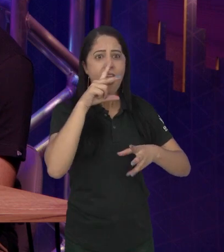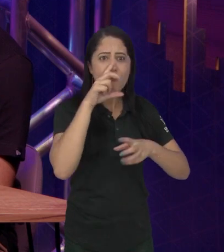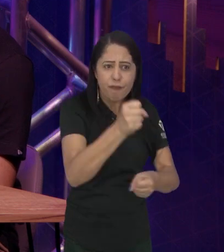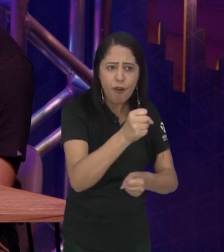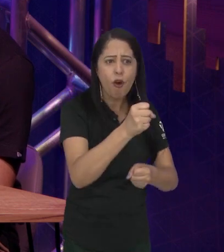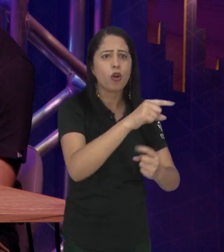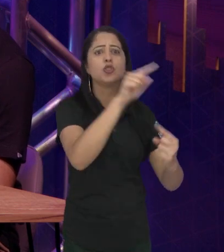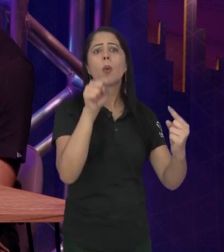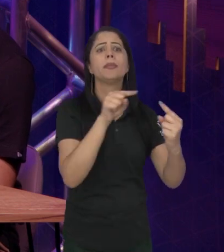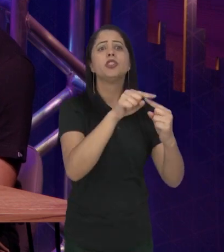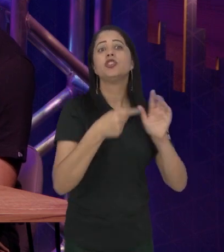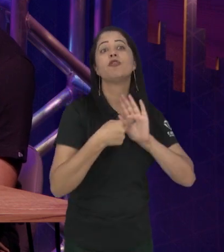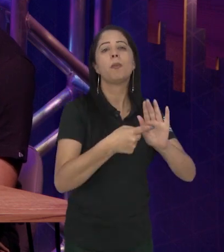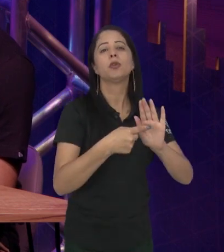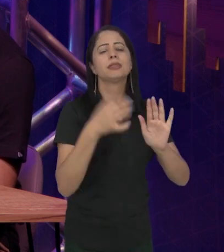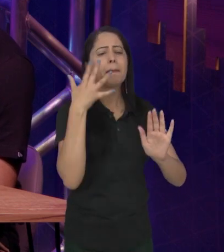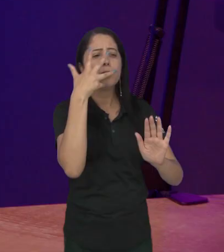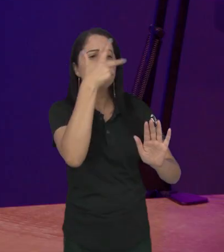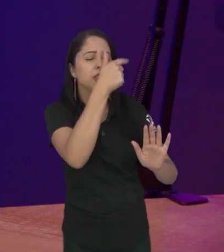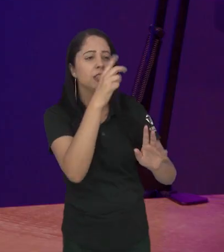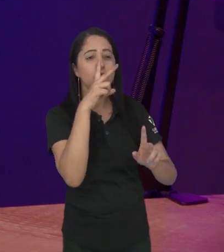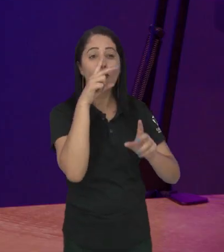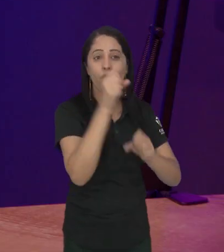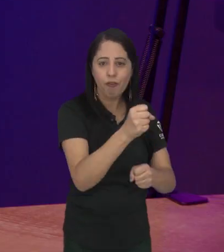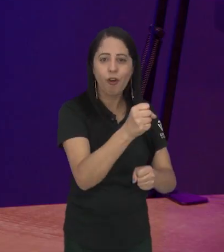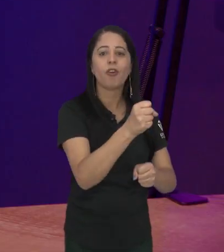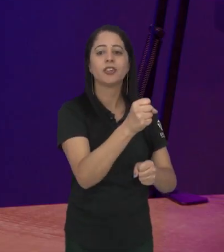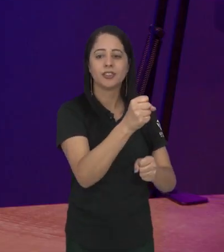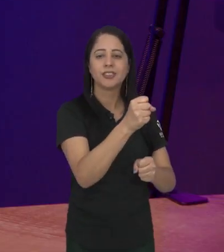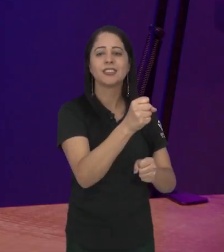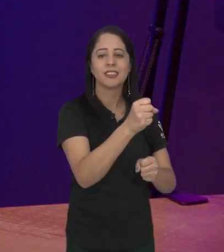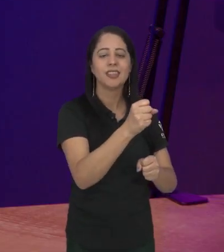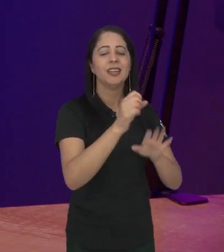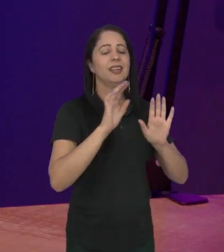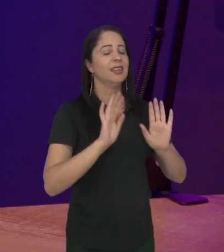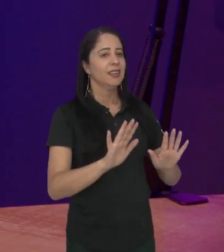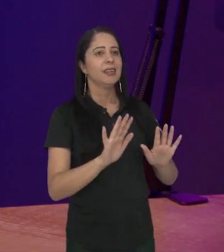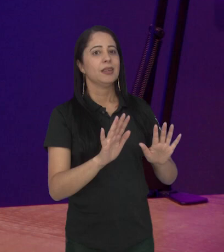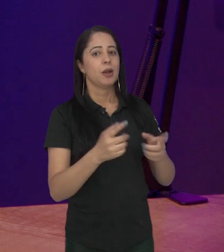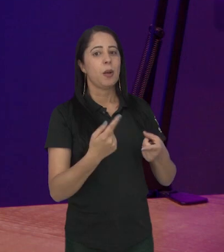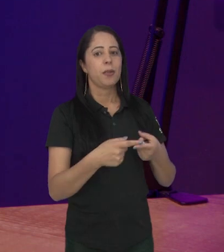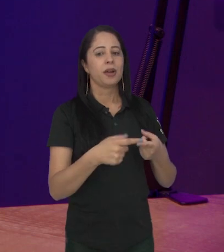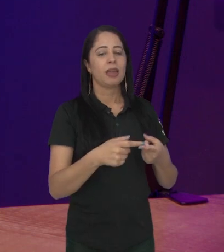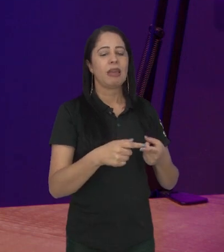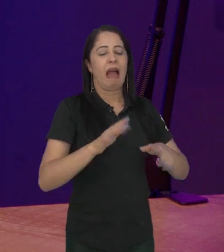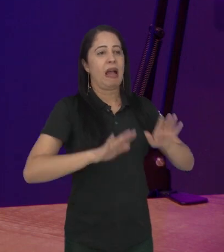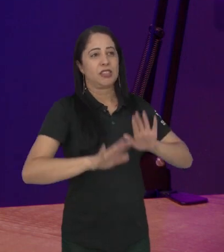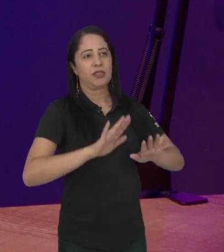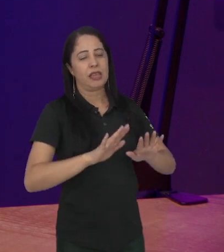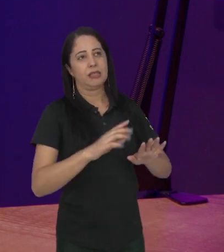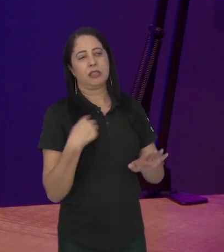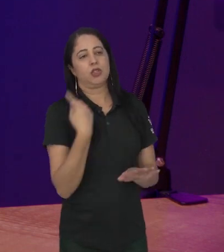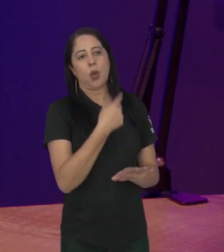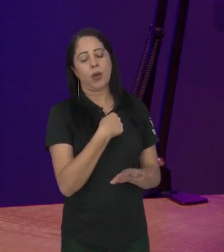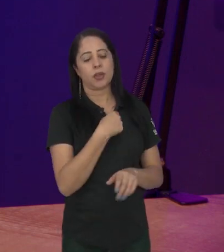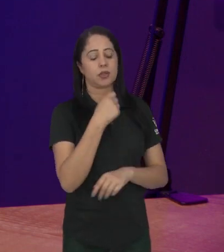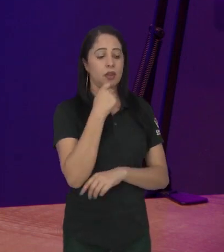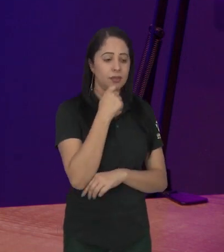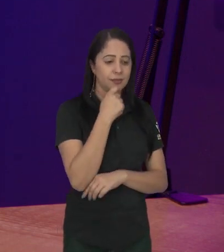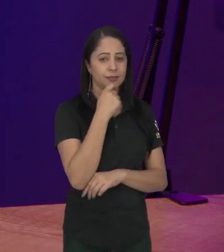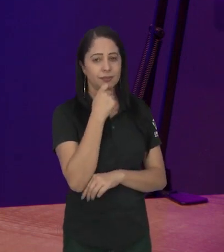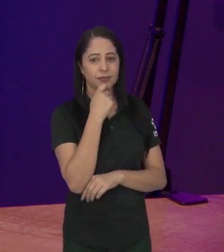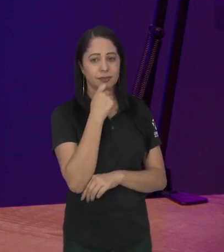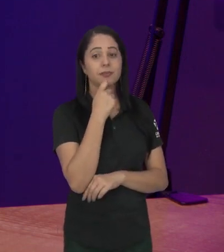muito forte também, muito bonita, que é tipo, gente, só vive, sabe? Esquece, porque tem muito isso da gente querer